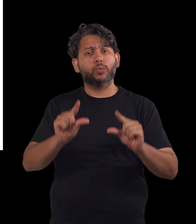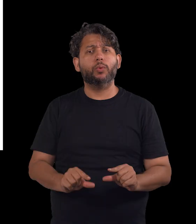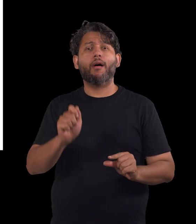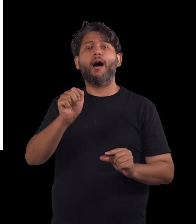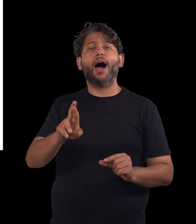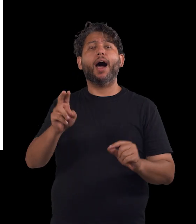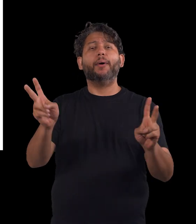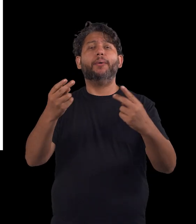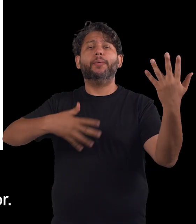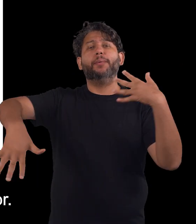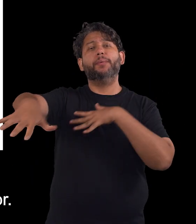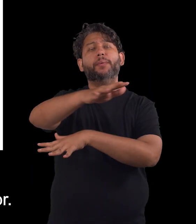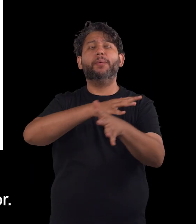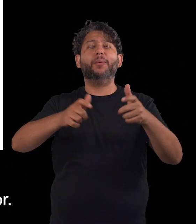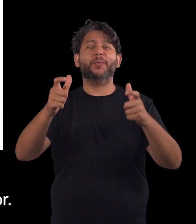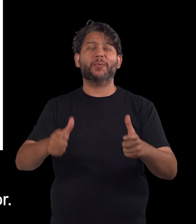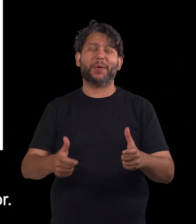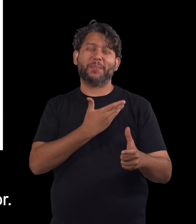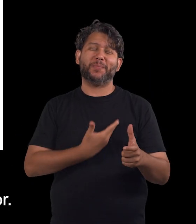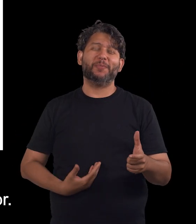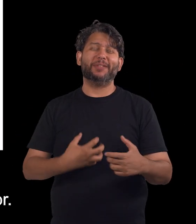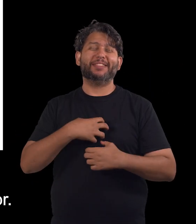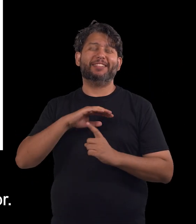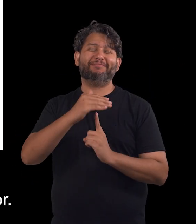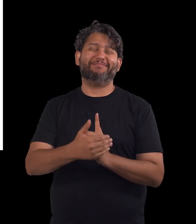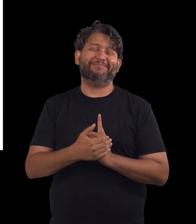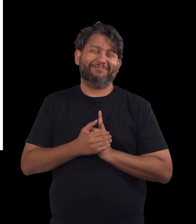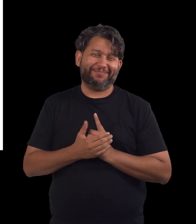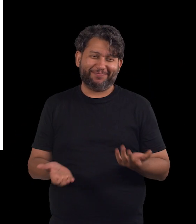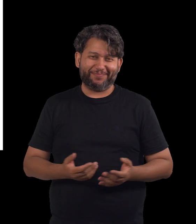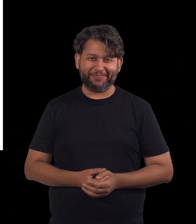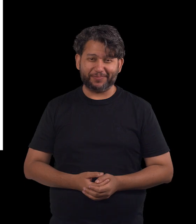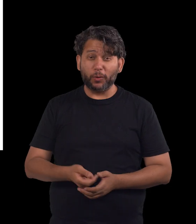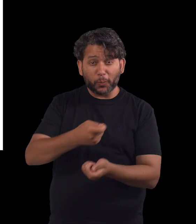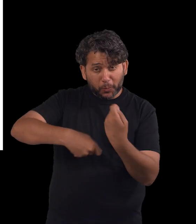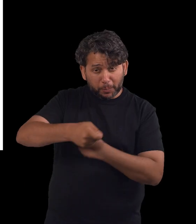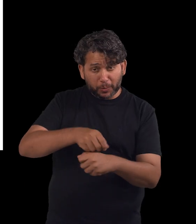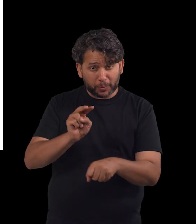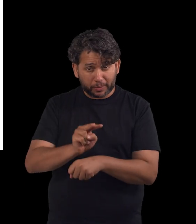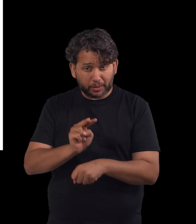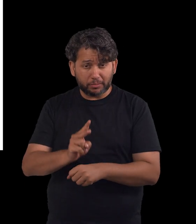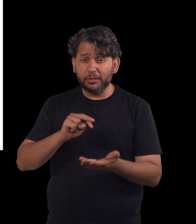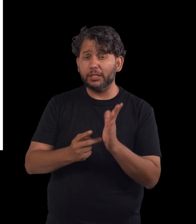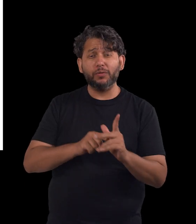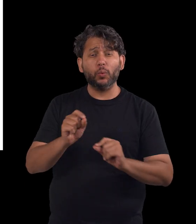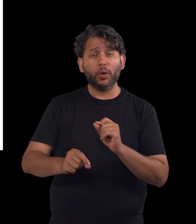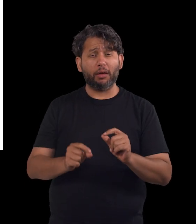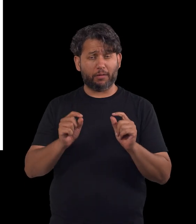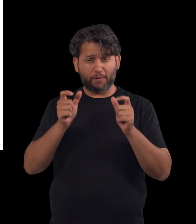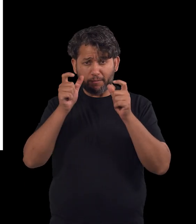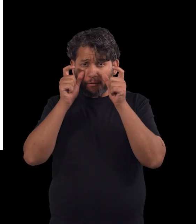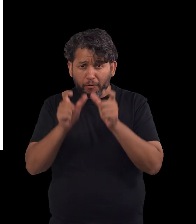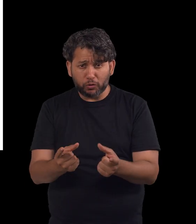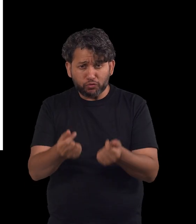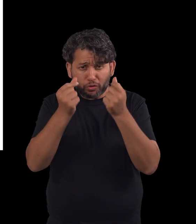a circulação do ar e torna o espaço público mais acolhedor. Cuidar da economia, portanto, não é apenas falar